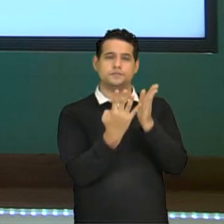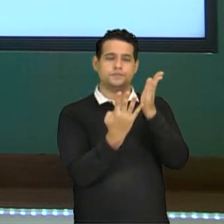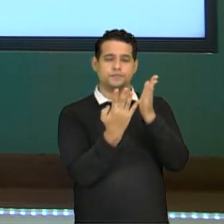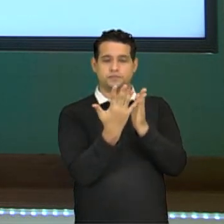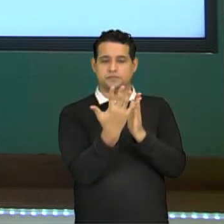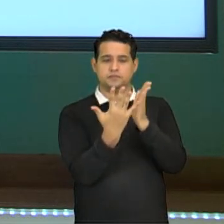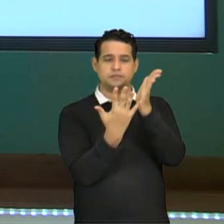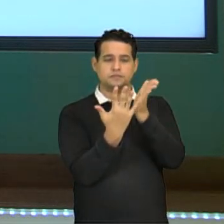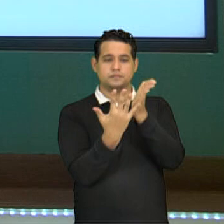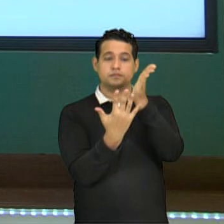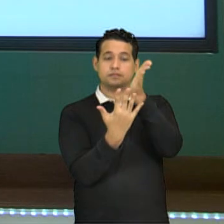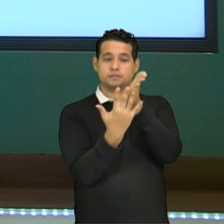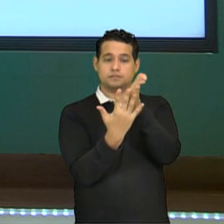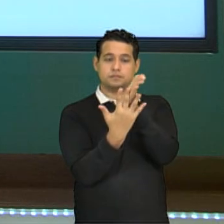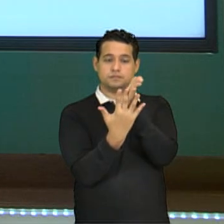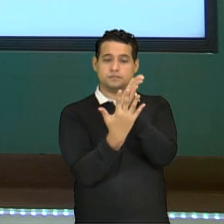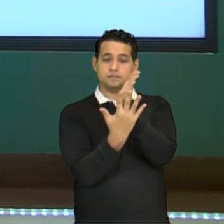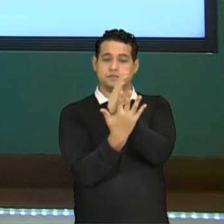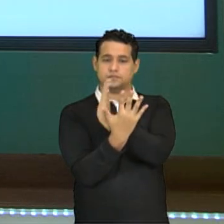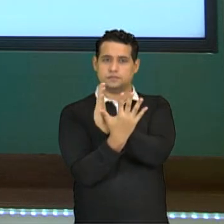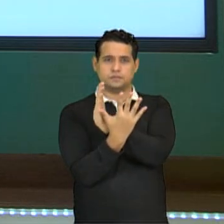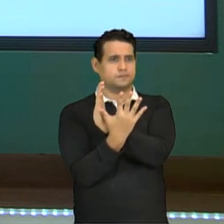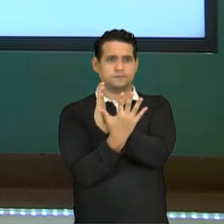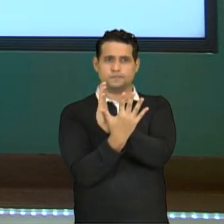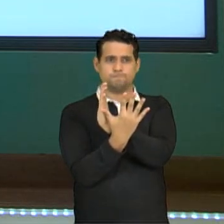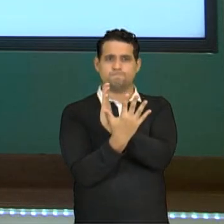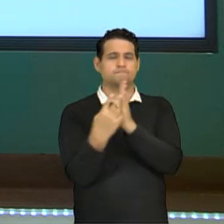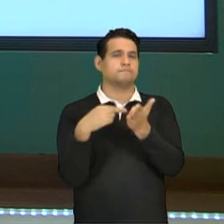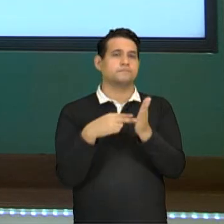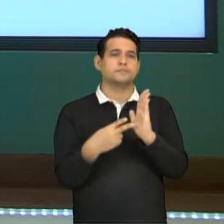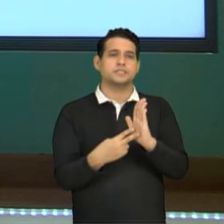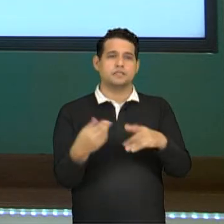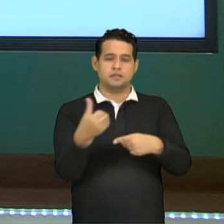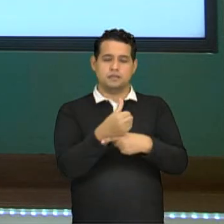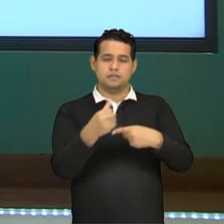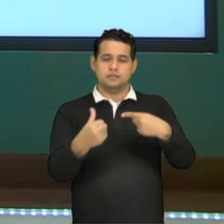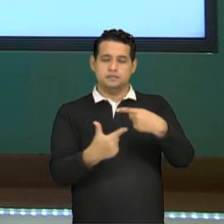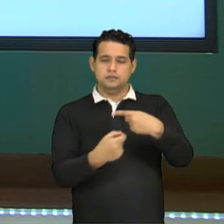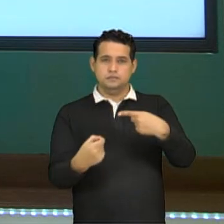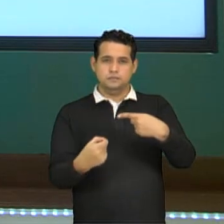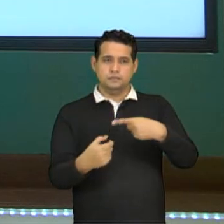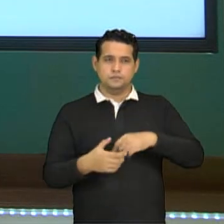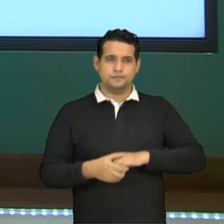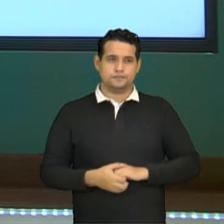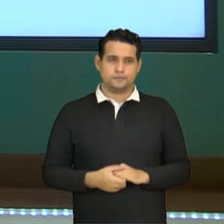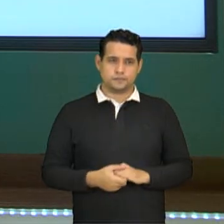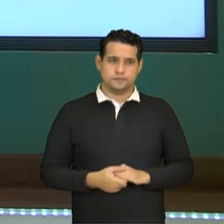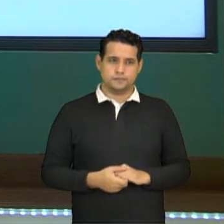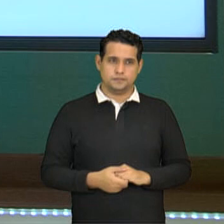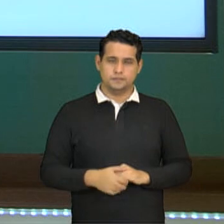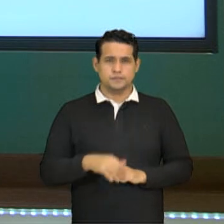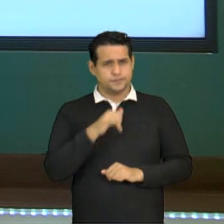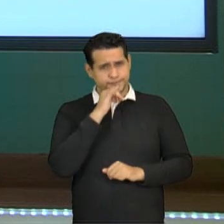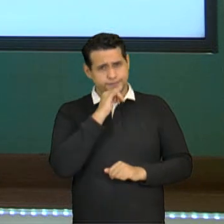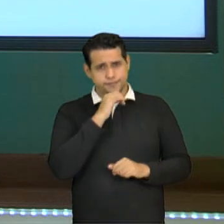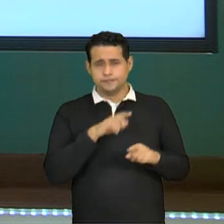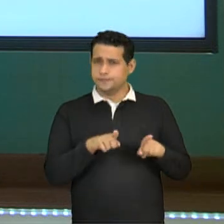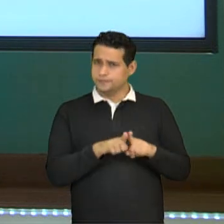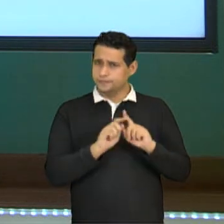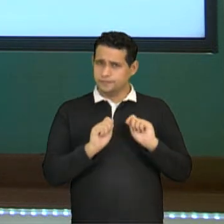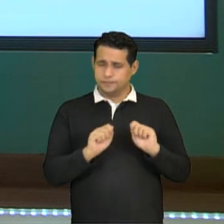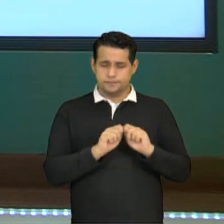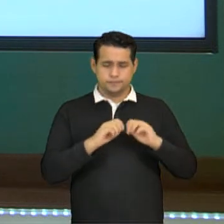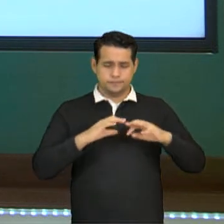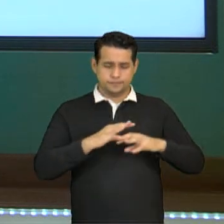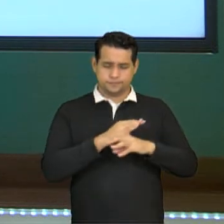só 2 dessas 5 partes, que é igual a 6/20. Ou seja, eu poderia também fazer